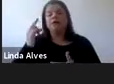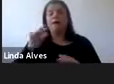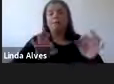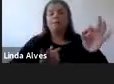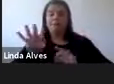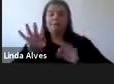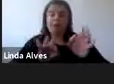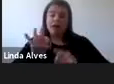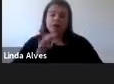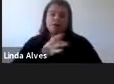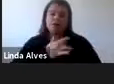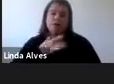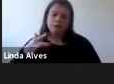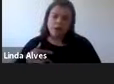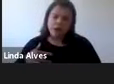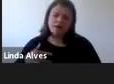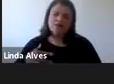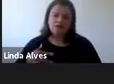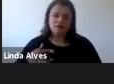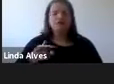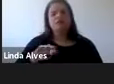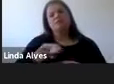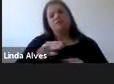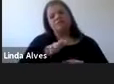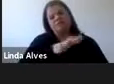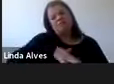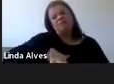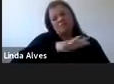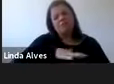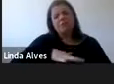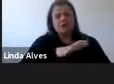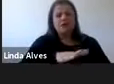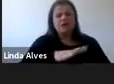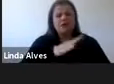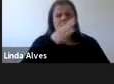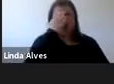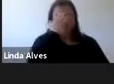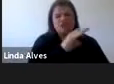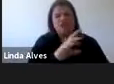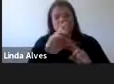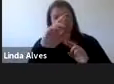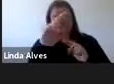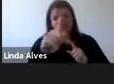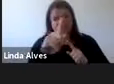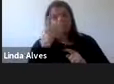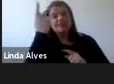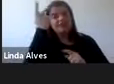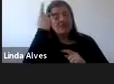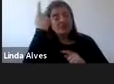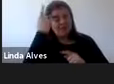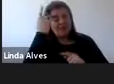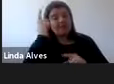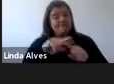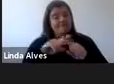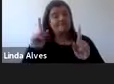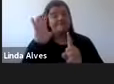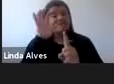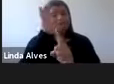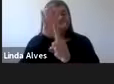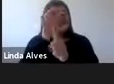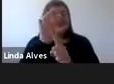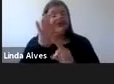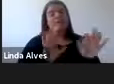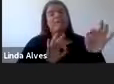embora afete menos os trabalhadores da planta de Curitiba, porque o nosso plano de saúde em Curitiba é diferente, mas as plantas de São Paulo aqui, eles têm um